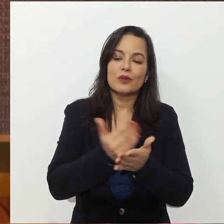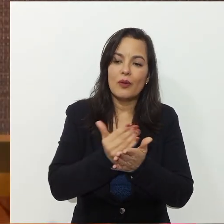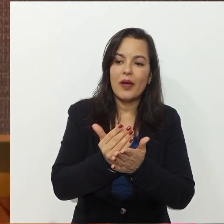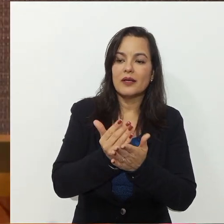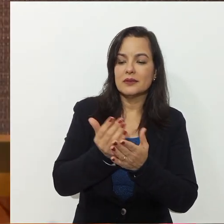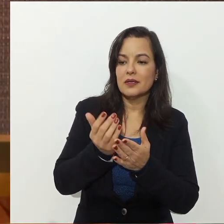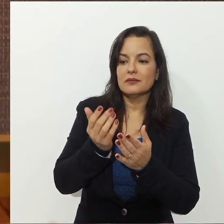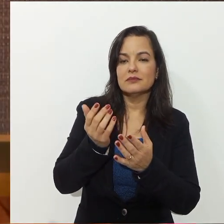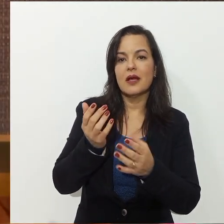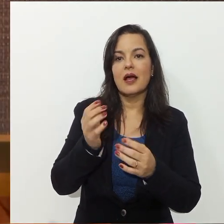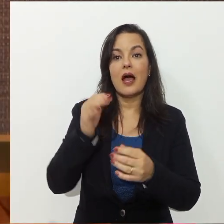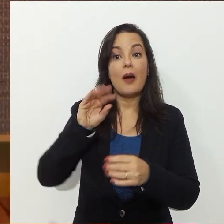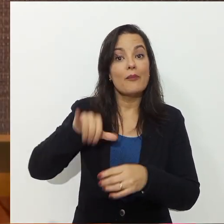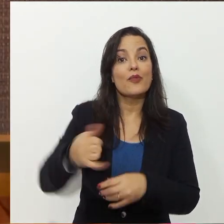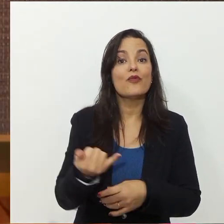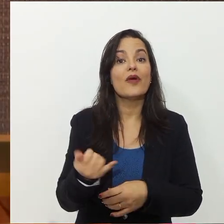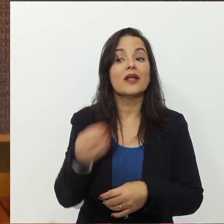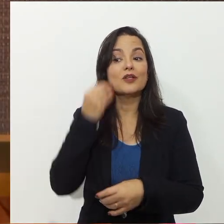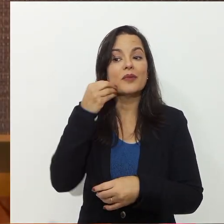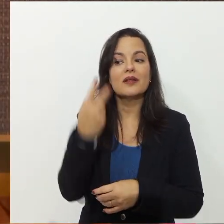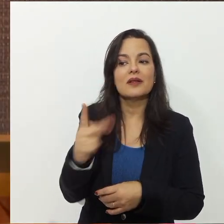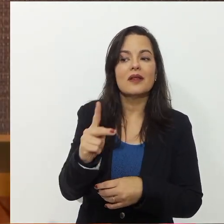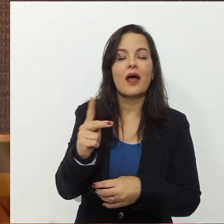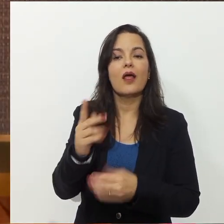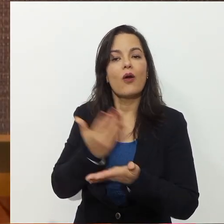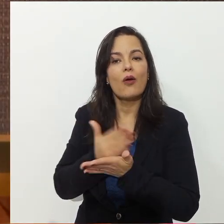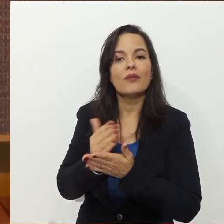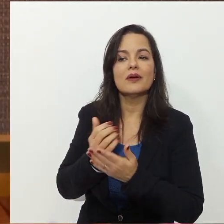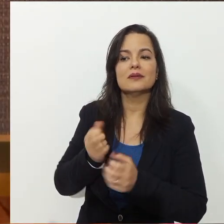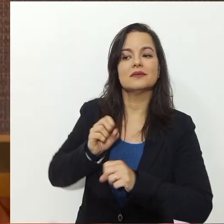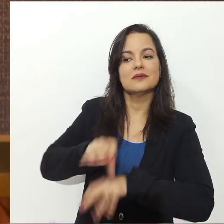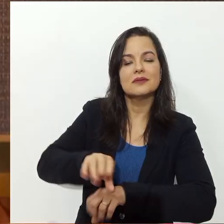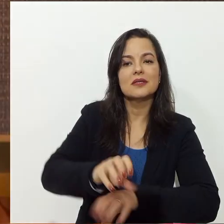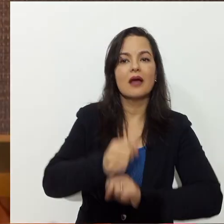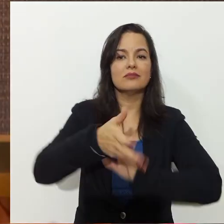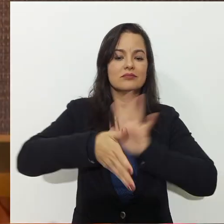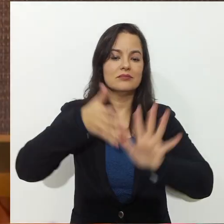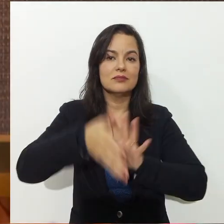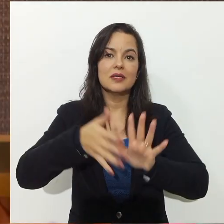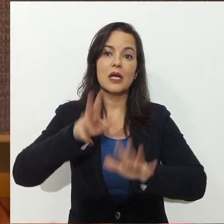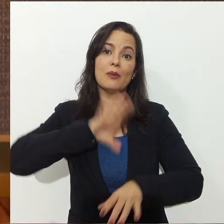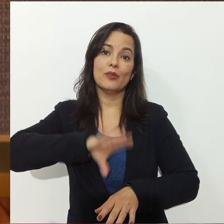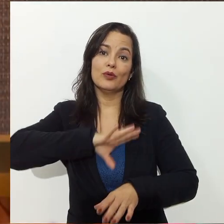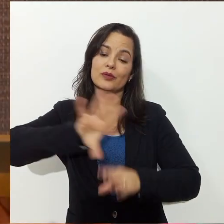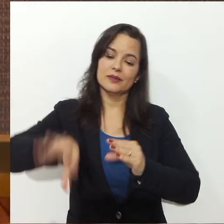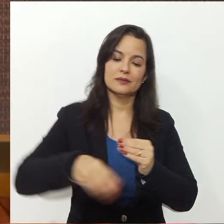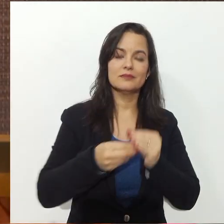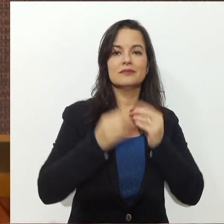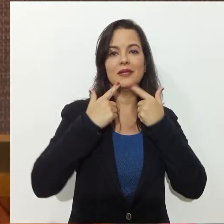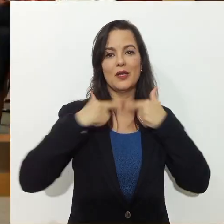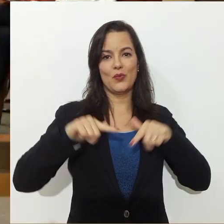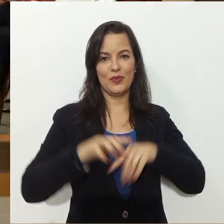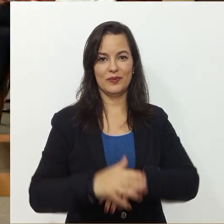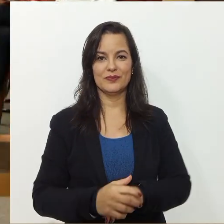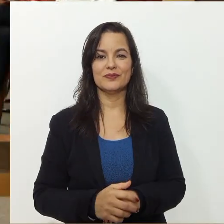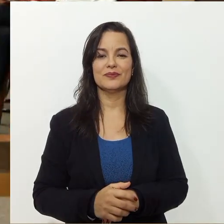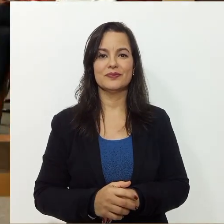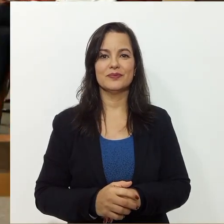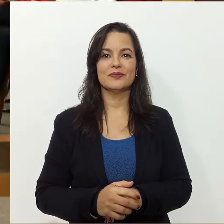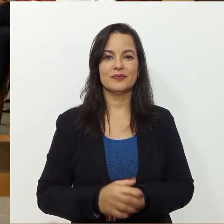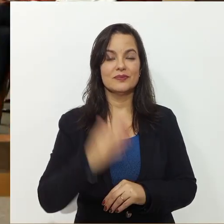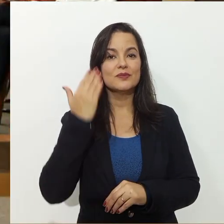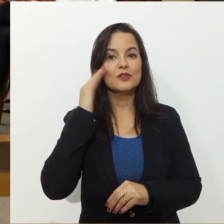E a língua portuguesa escrita vem como uma língua adicional. Tá. Entendeu? Então,